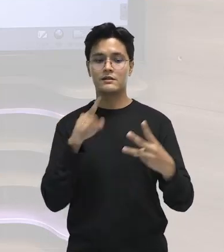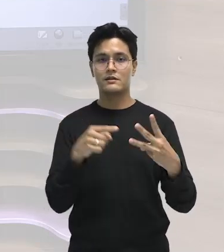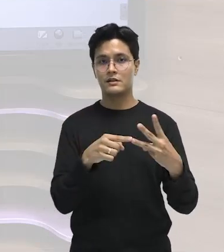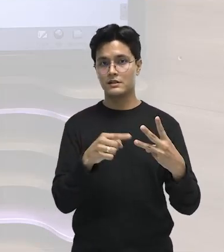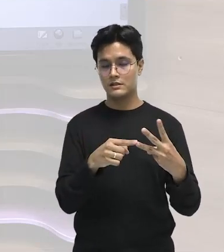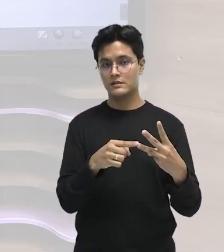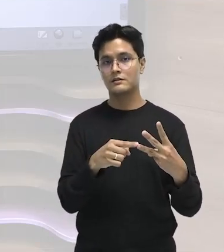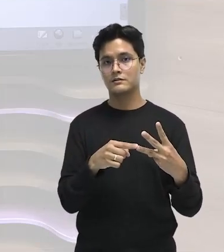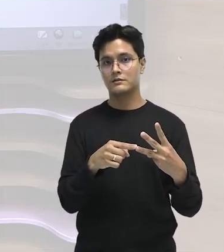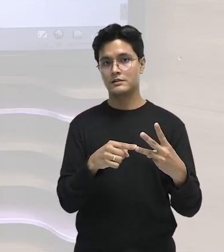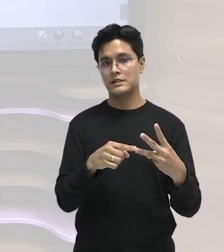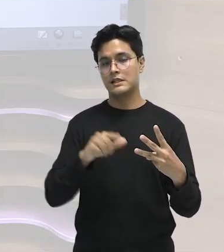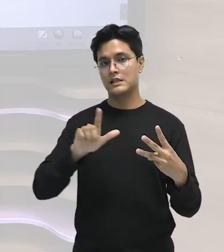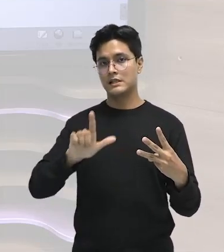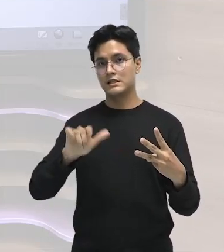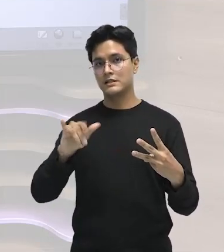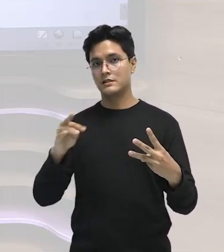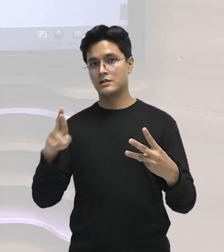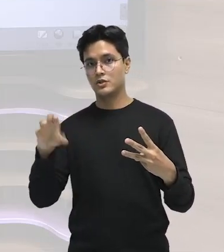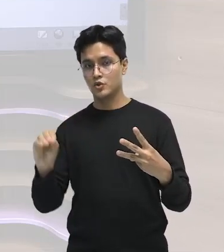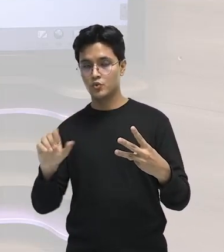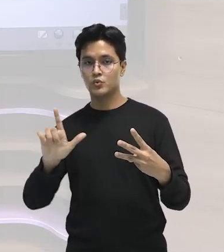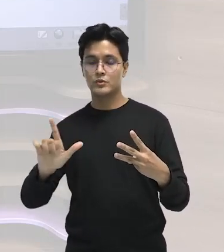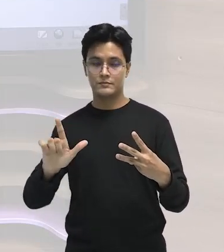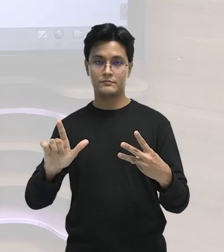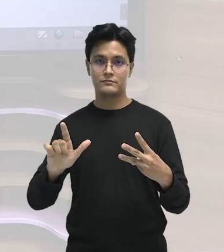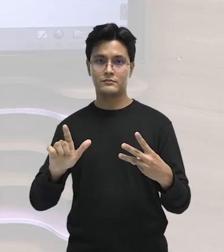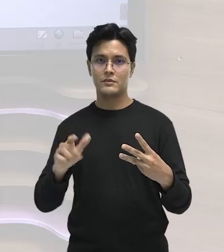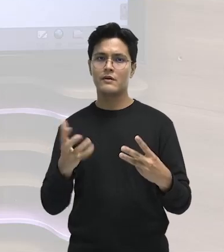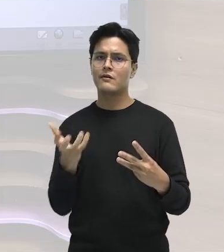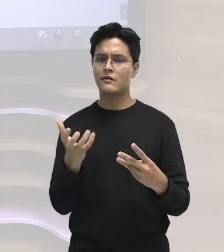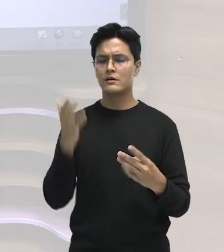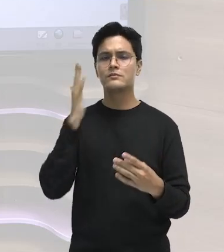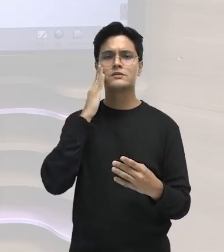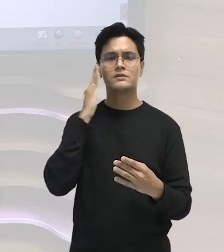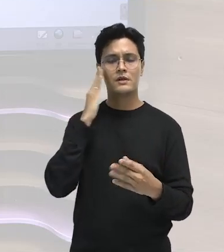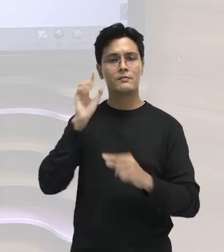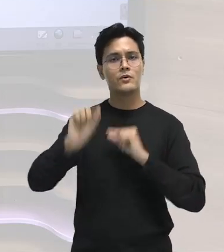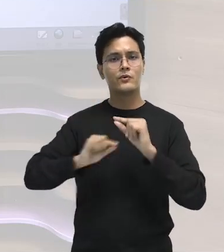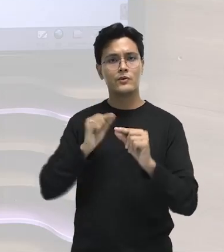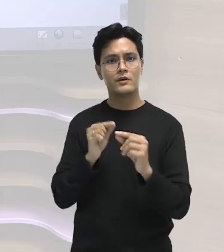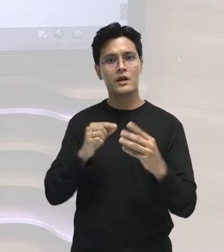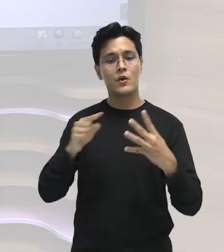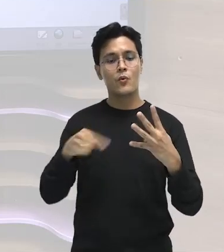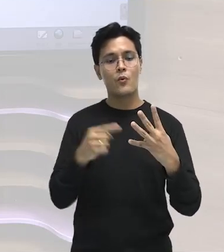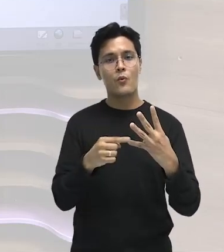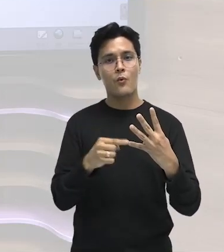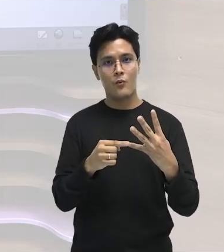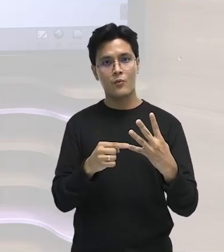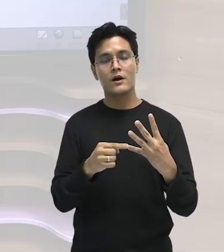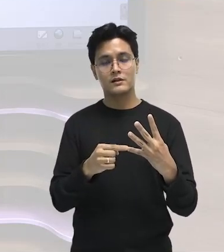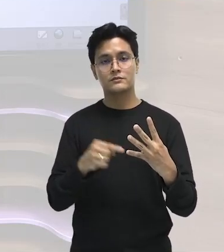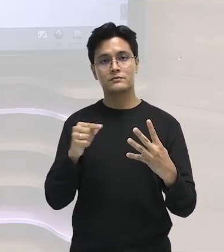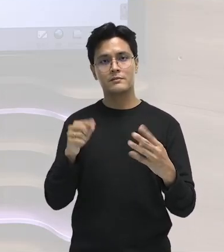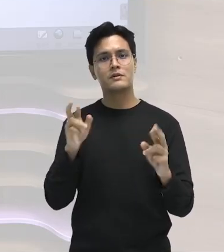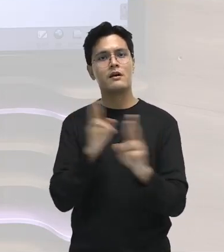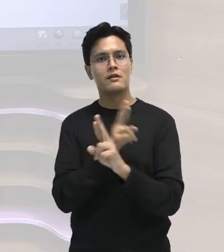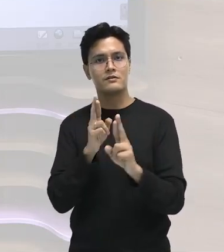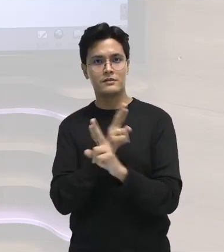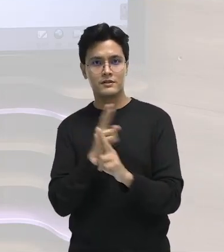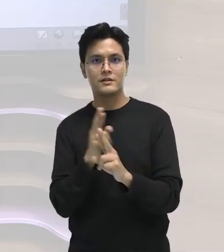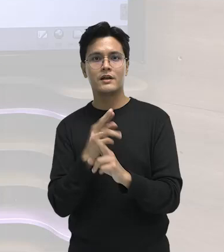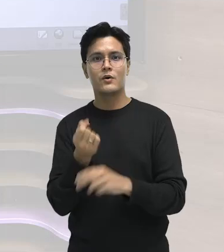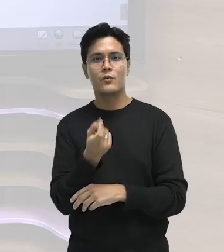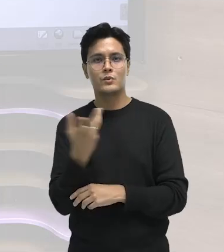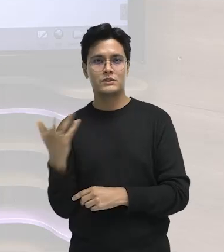ao litro. Nós estamos procurando o quarto valor, que também se refere à quantidade de combustível.